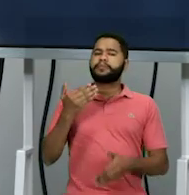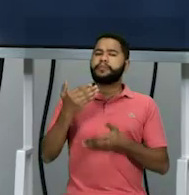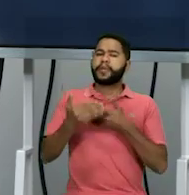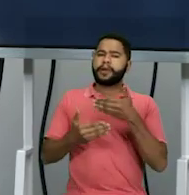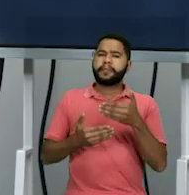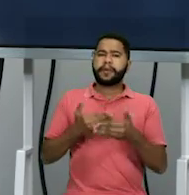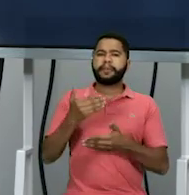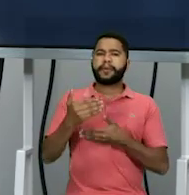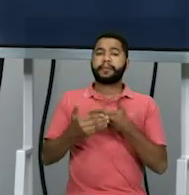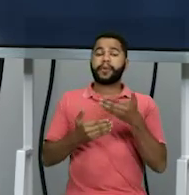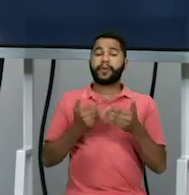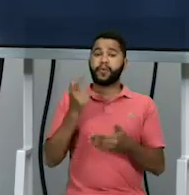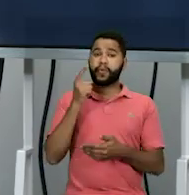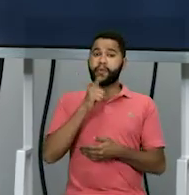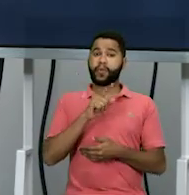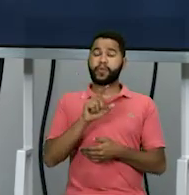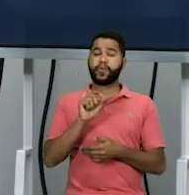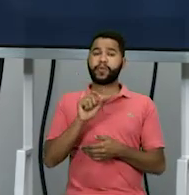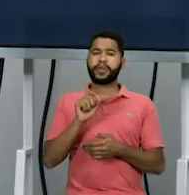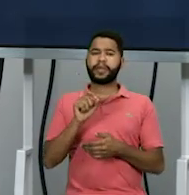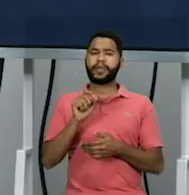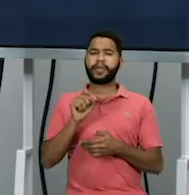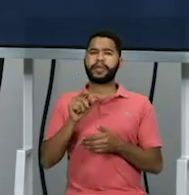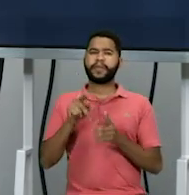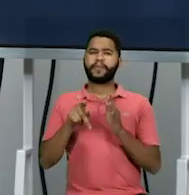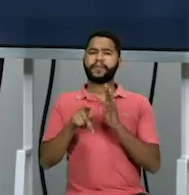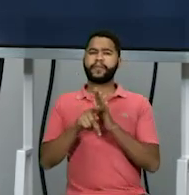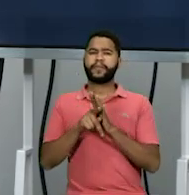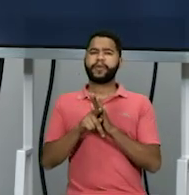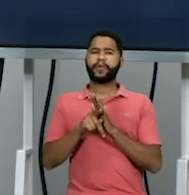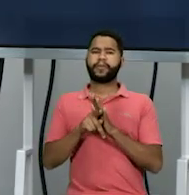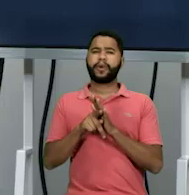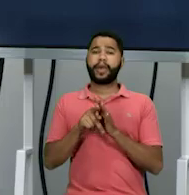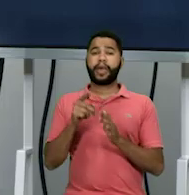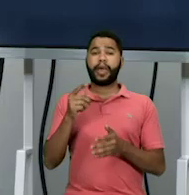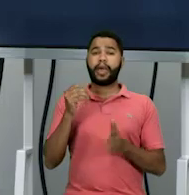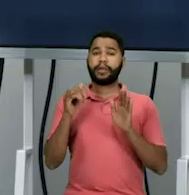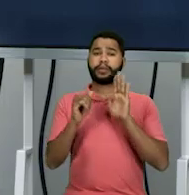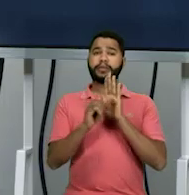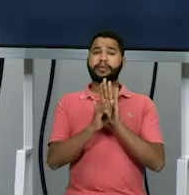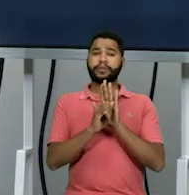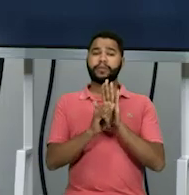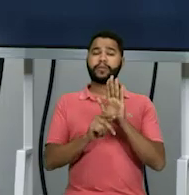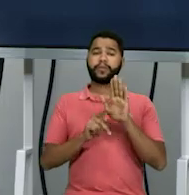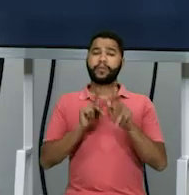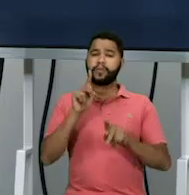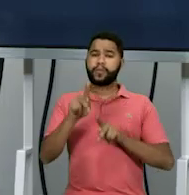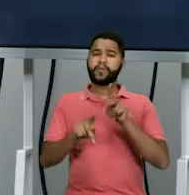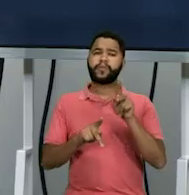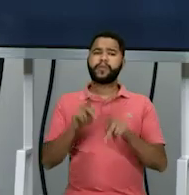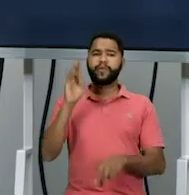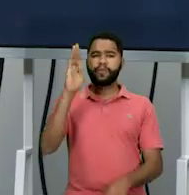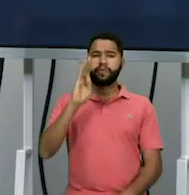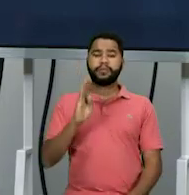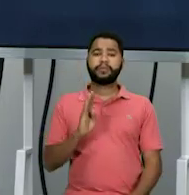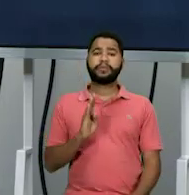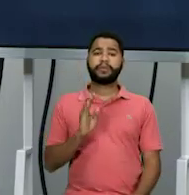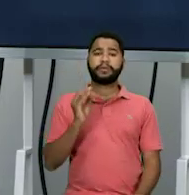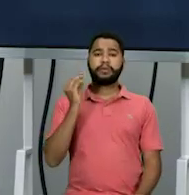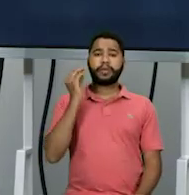construir ou reconstruir a identidade do povo brasileiro, né? Então ele vai buscar,